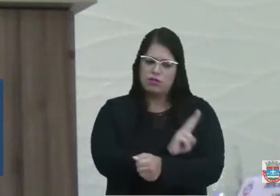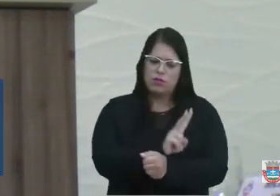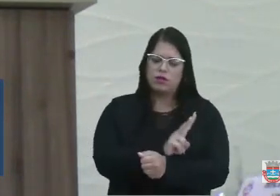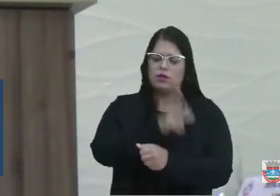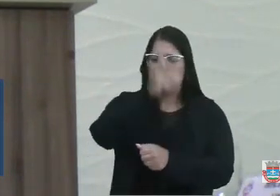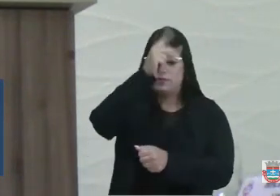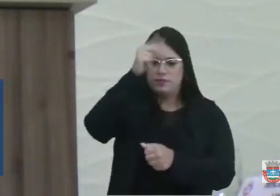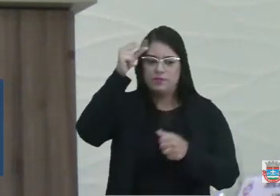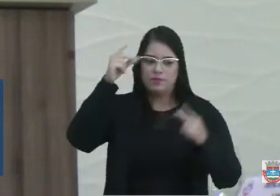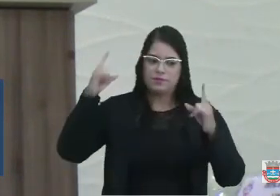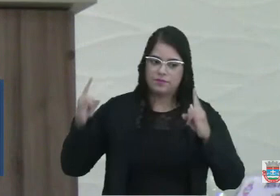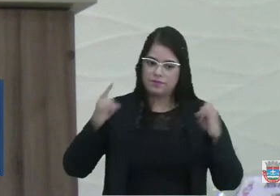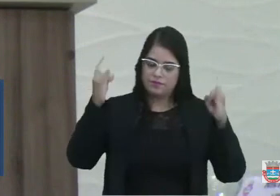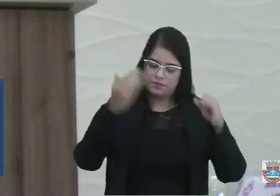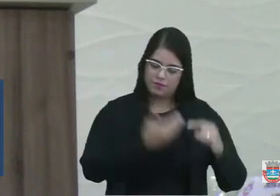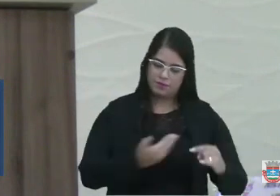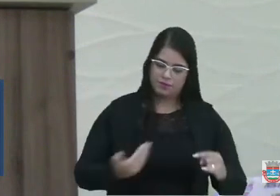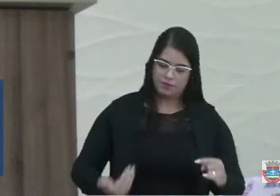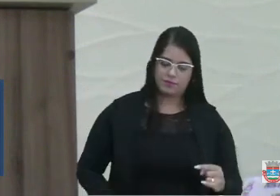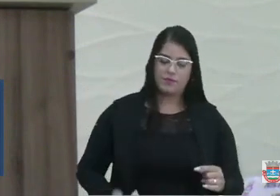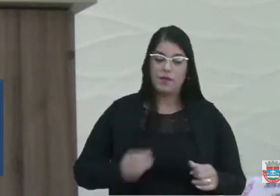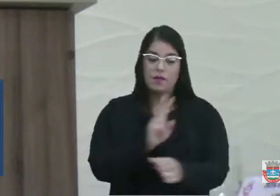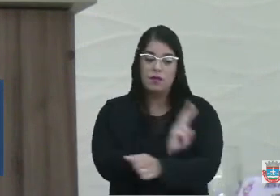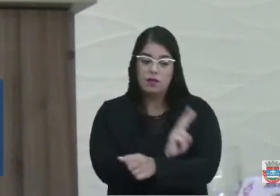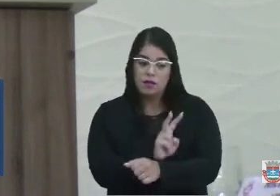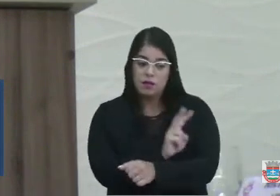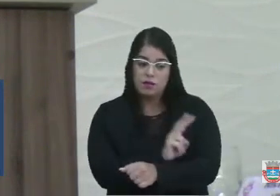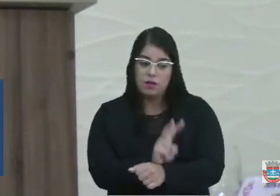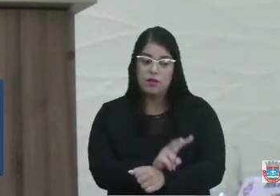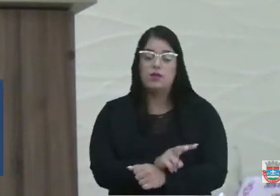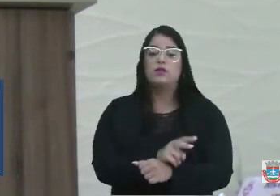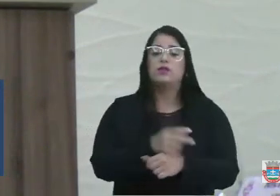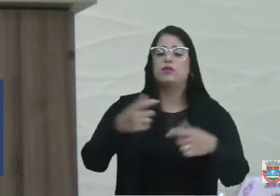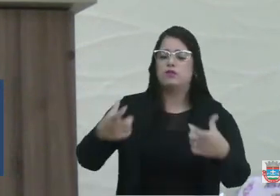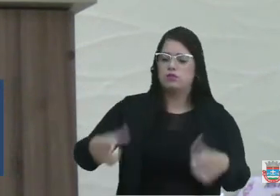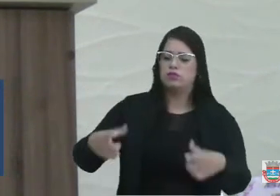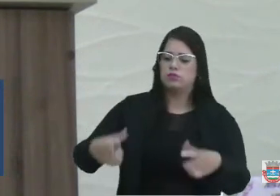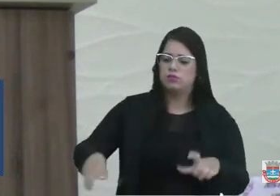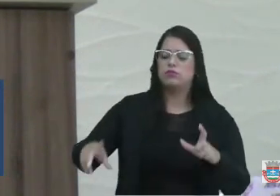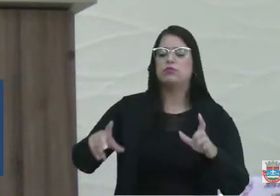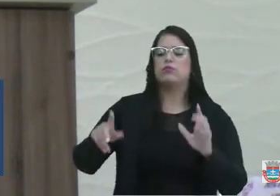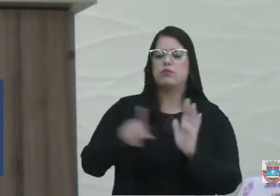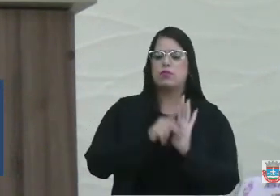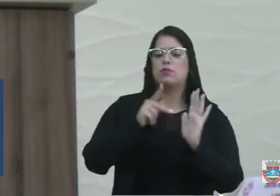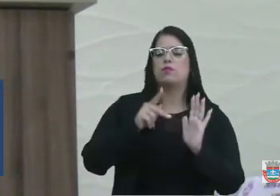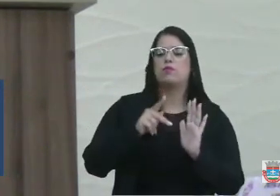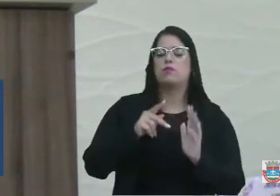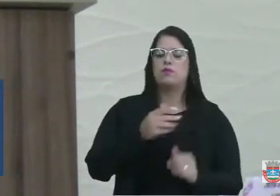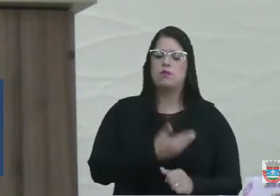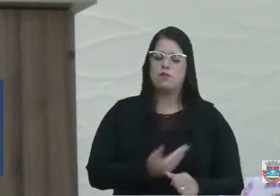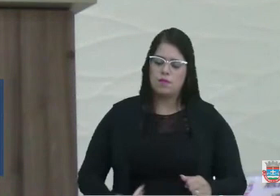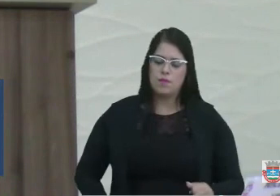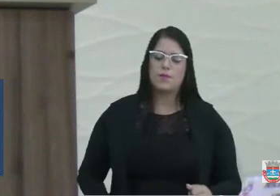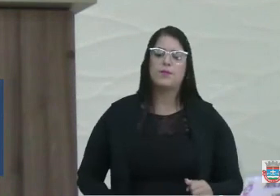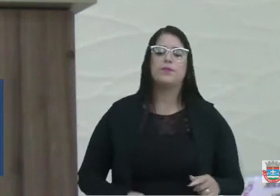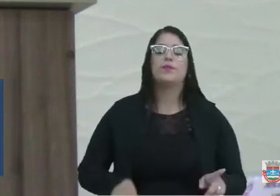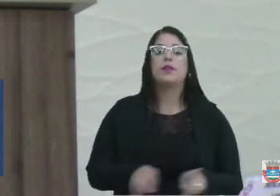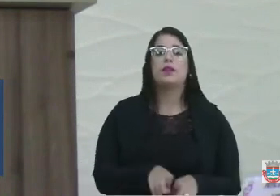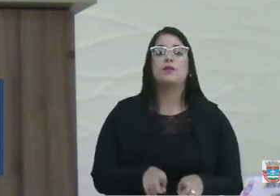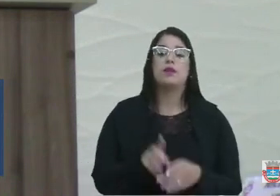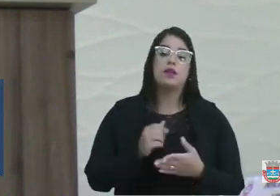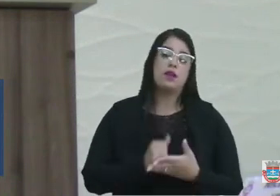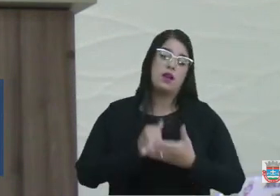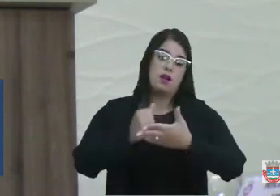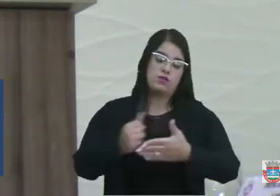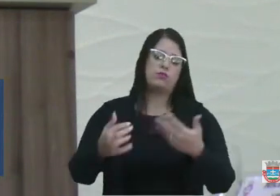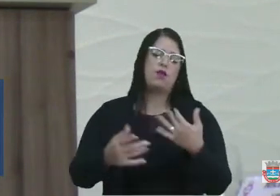na zona rural e urbana, proteção ao patrimônio público, auxílio em acidente no controle de trânsito, facilitando as ações do